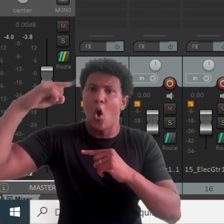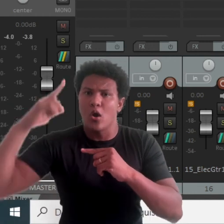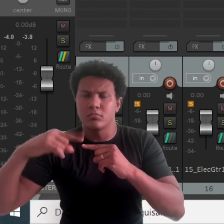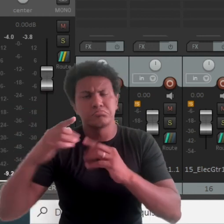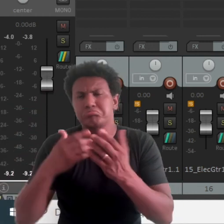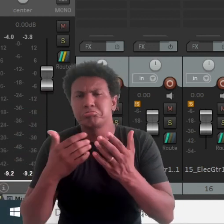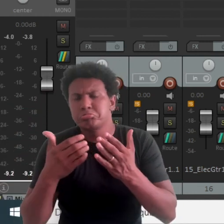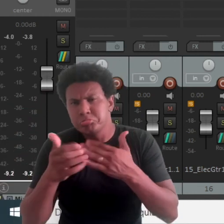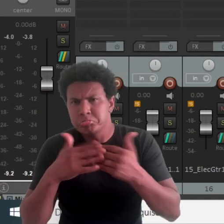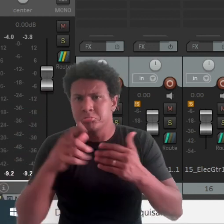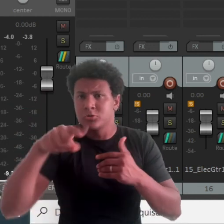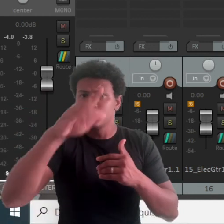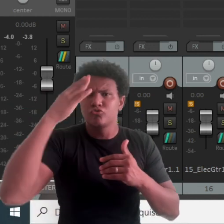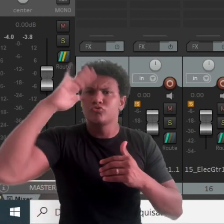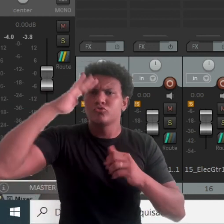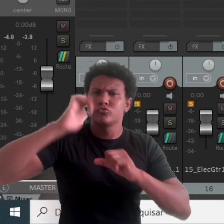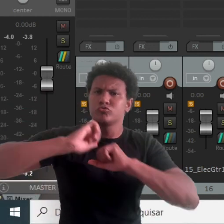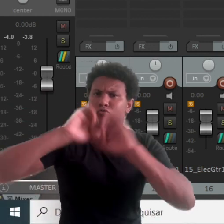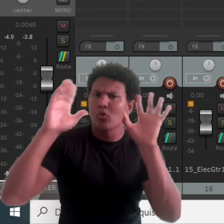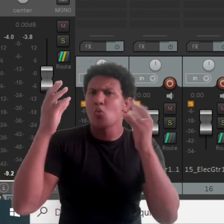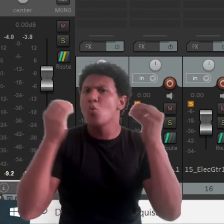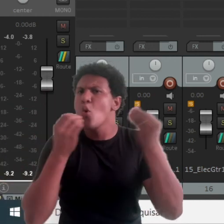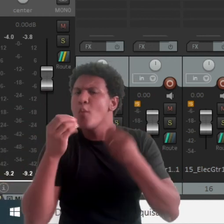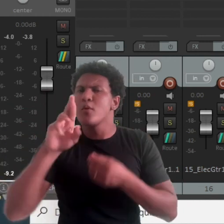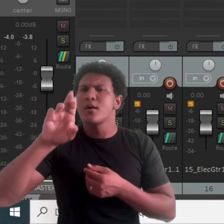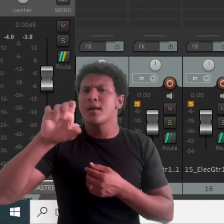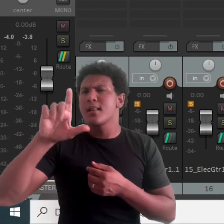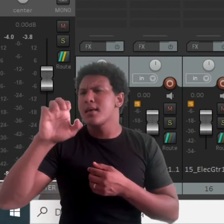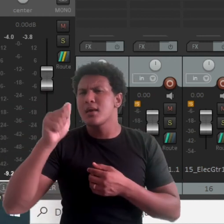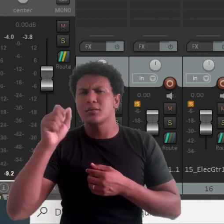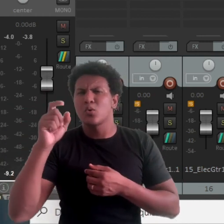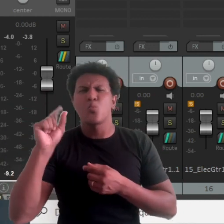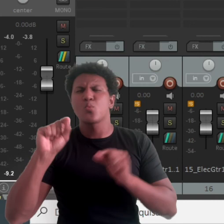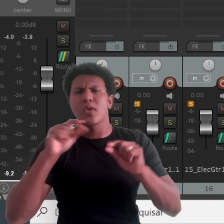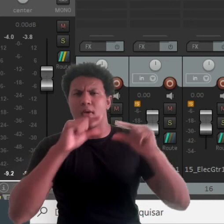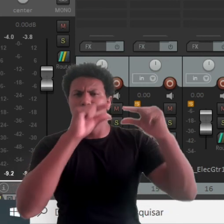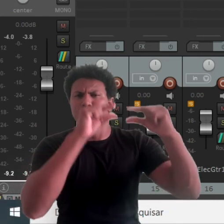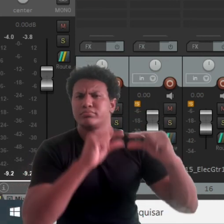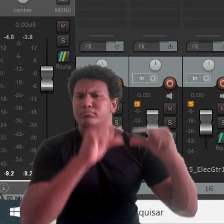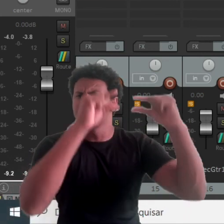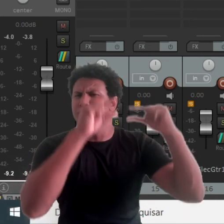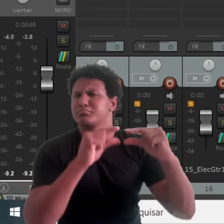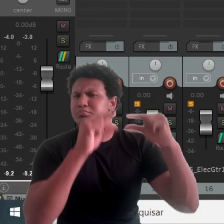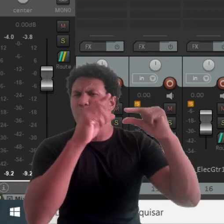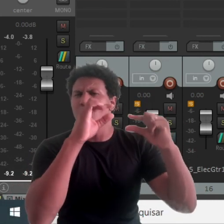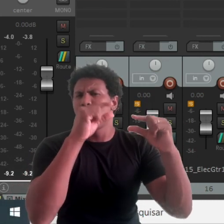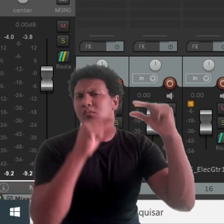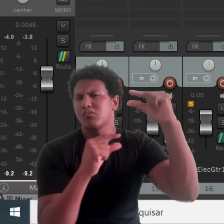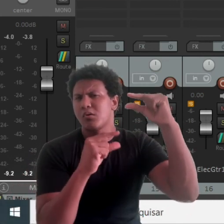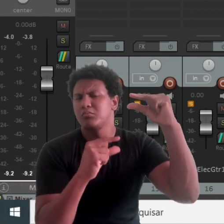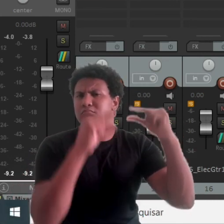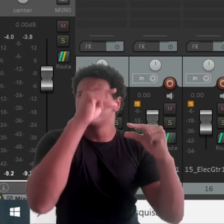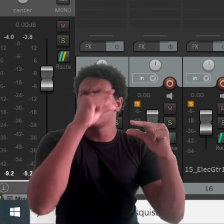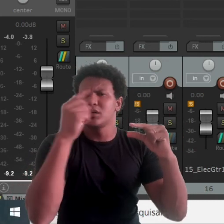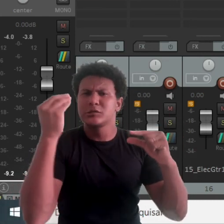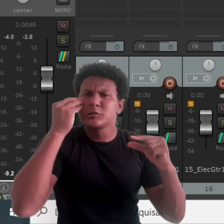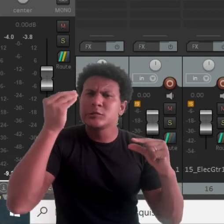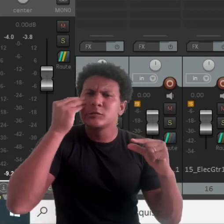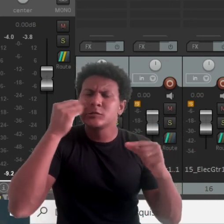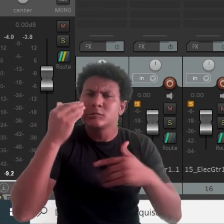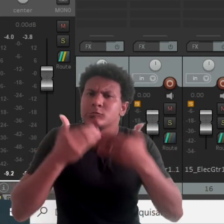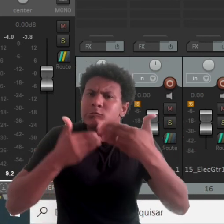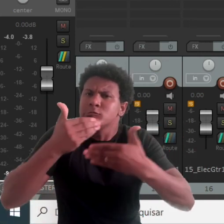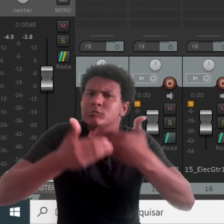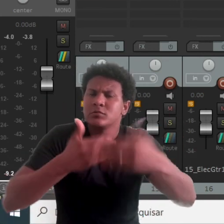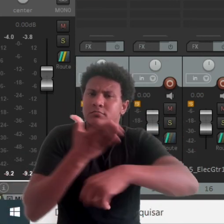entender o que é realmente o release, o ponto de threshold, o outselling, tu trabalha bastante